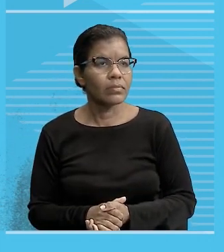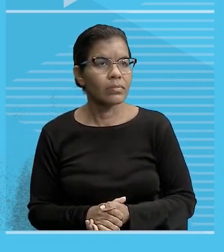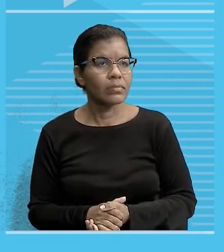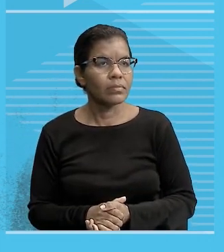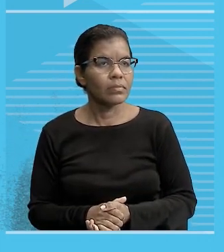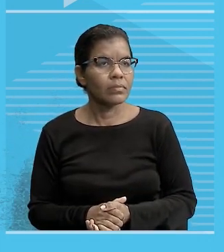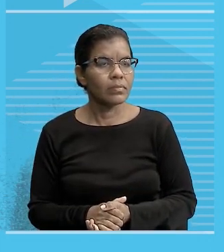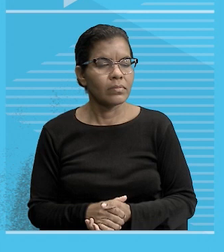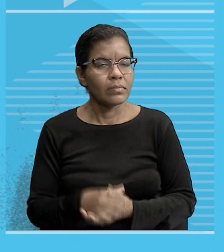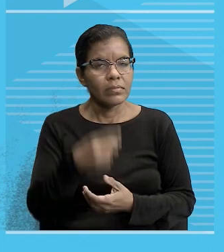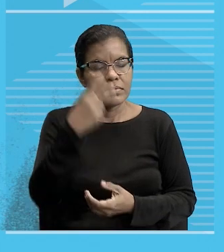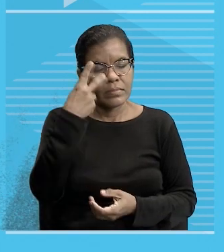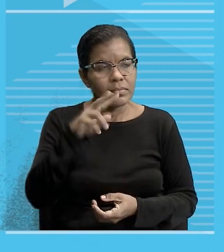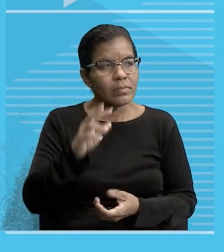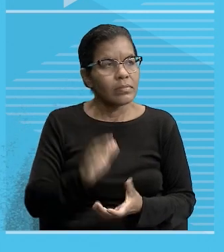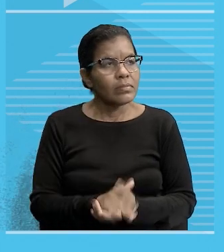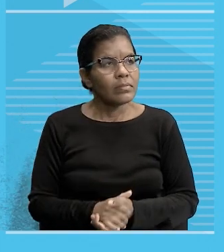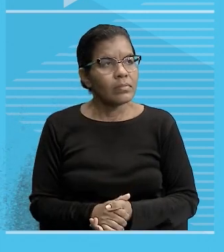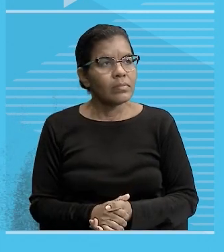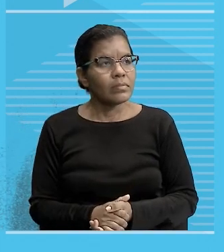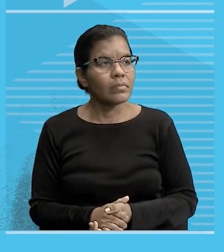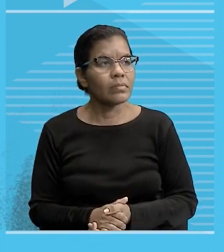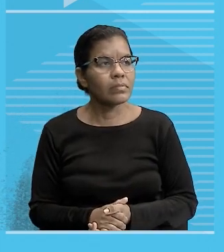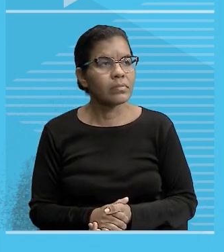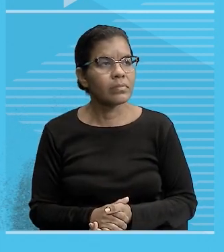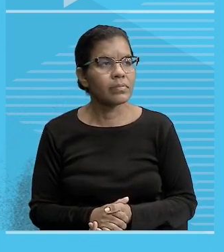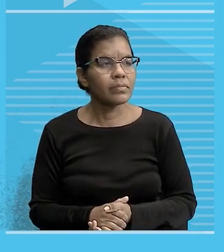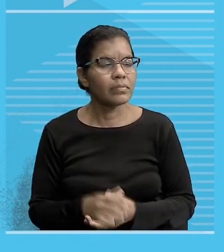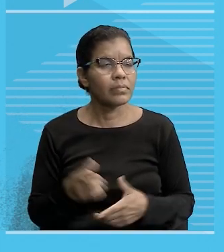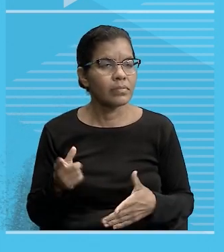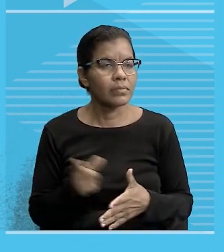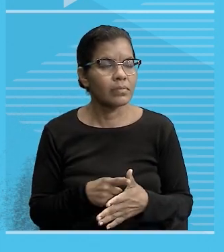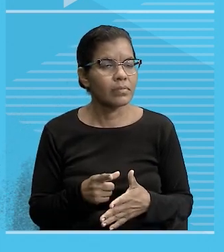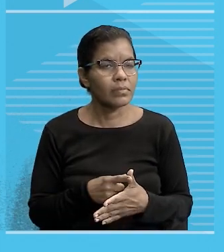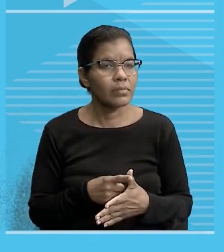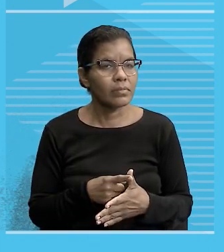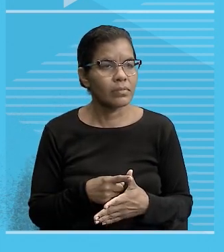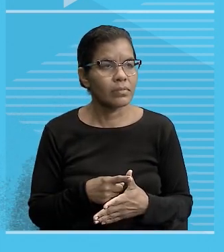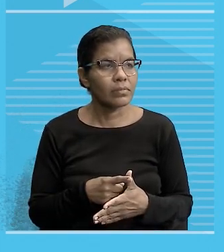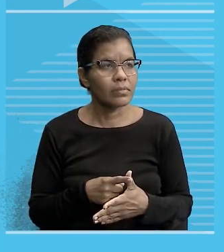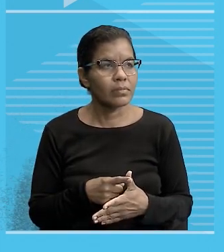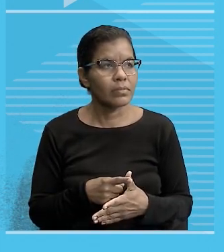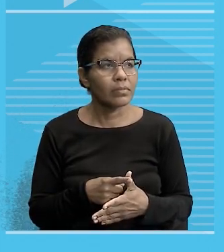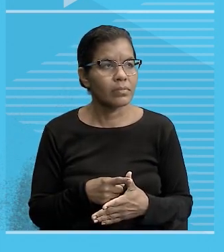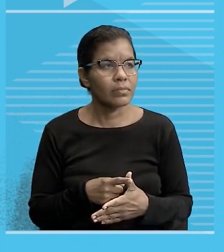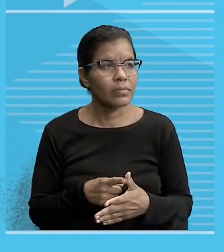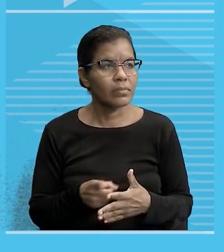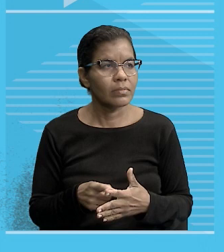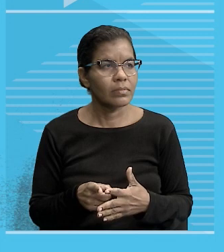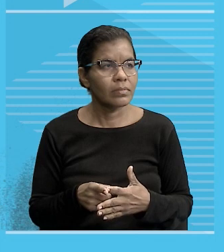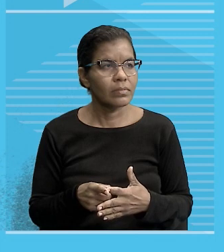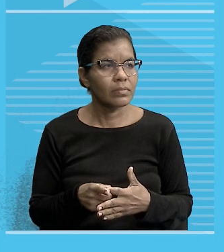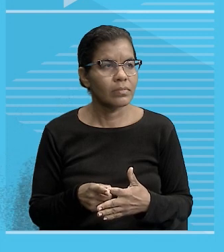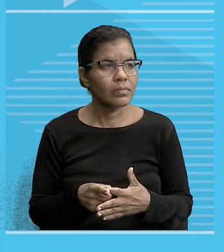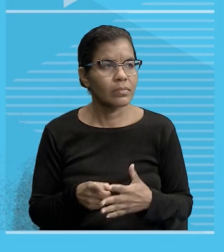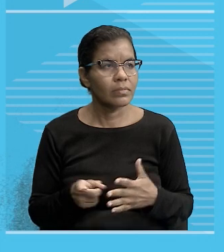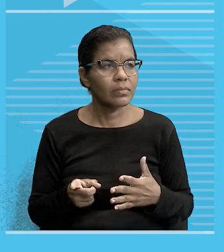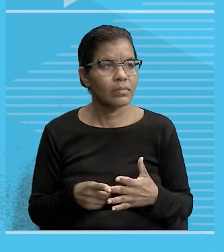preste atenção diagrama de Pareto análise swot